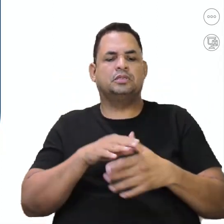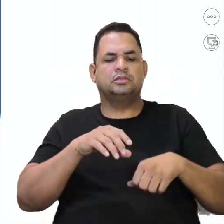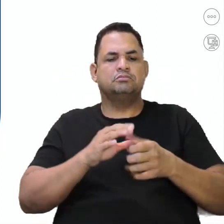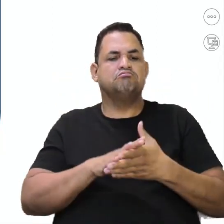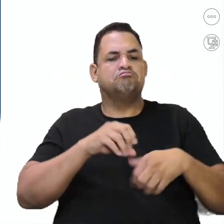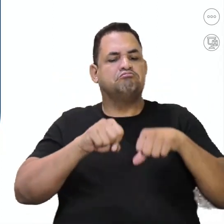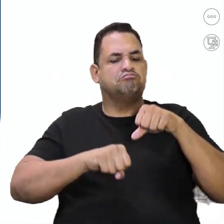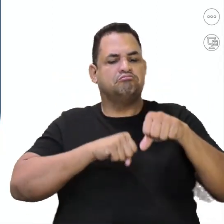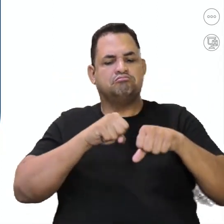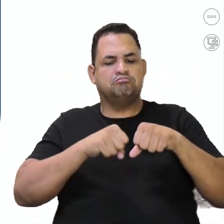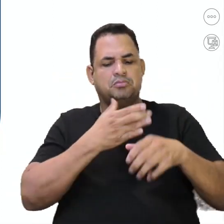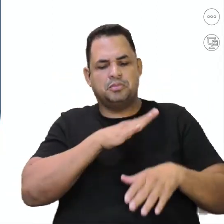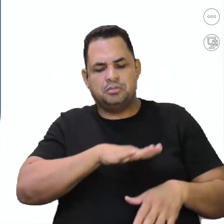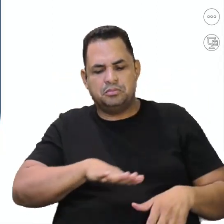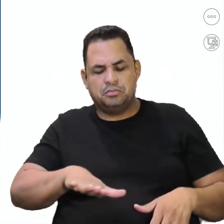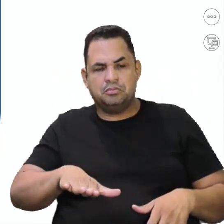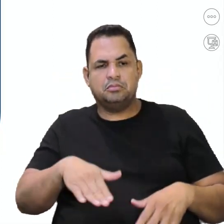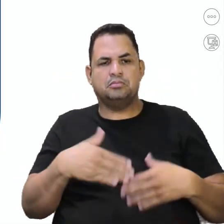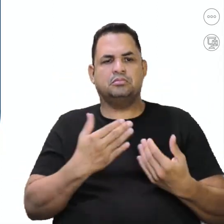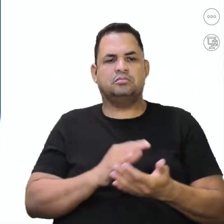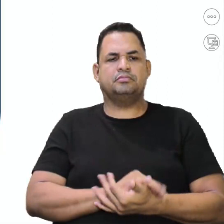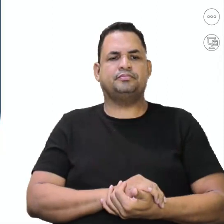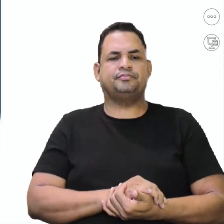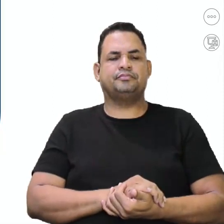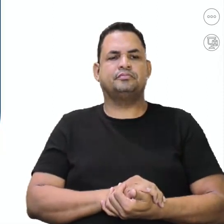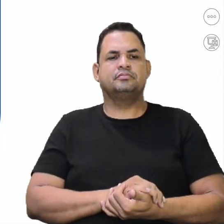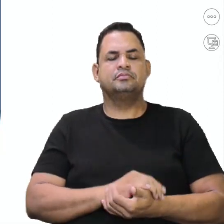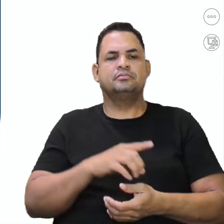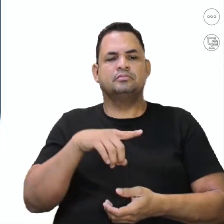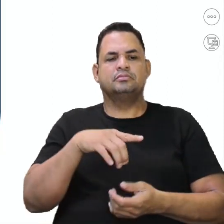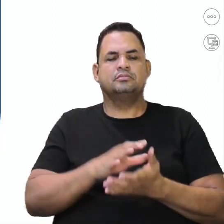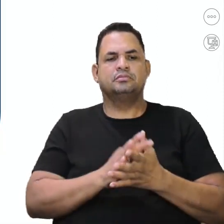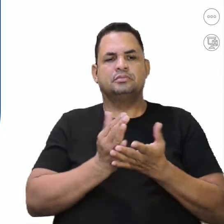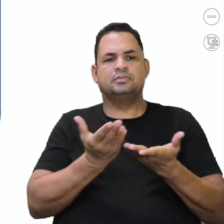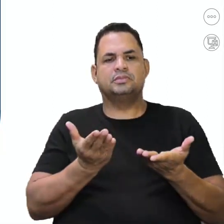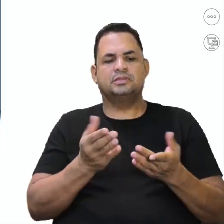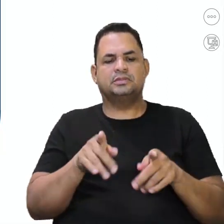eu era criança, and so on, e assim por diante. Temos